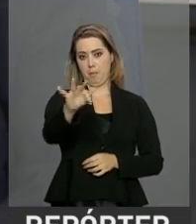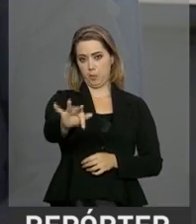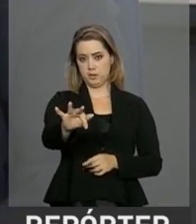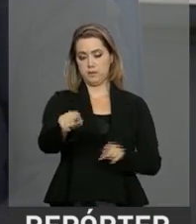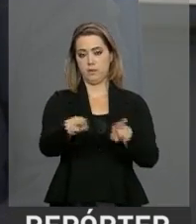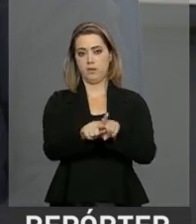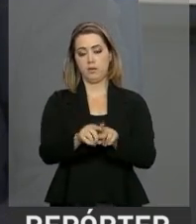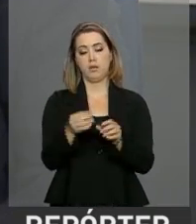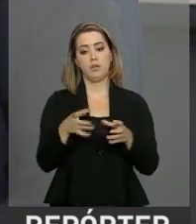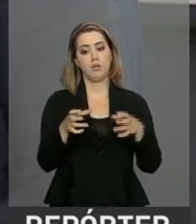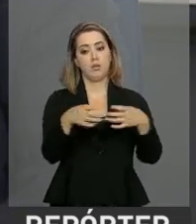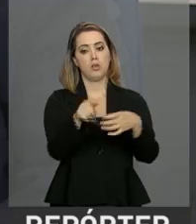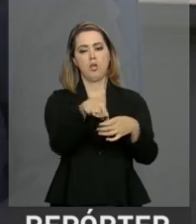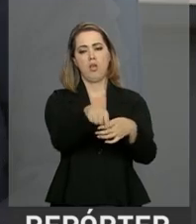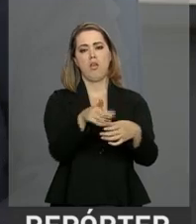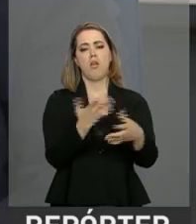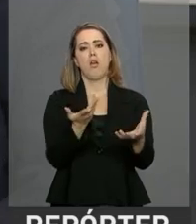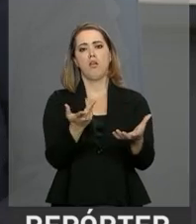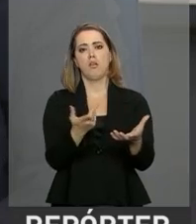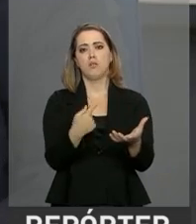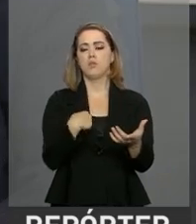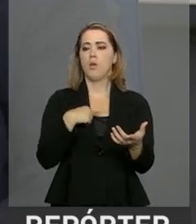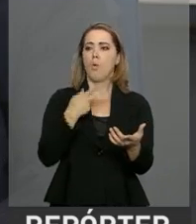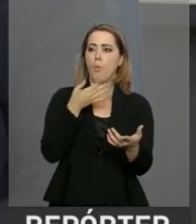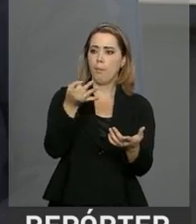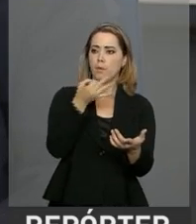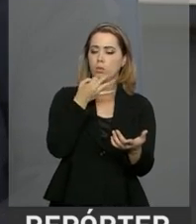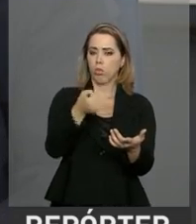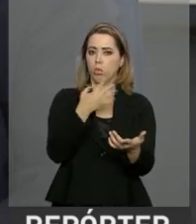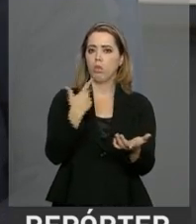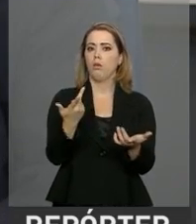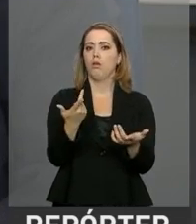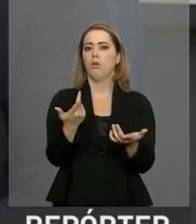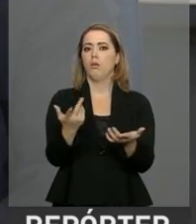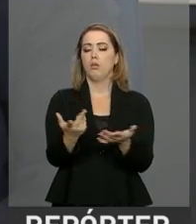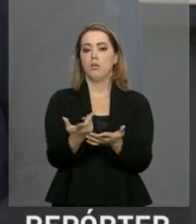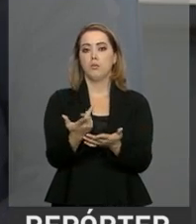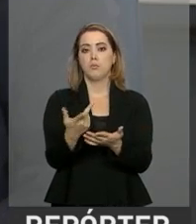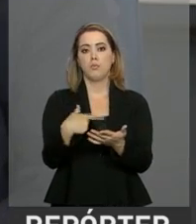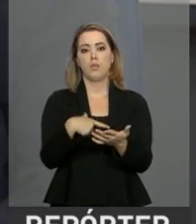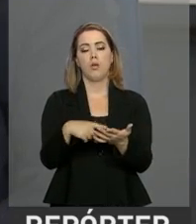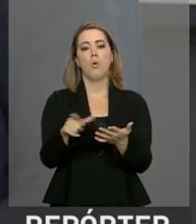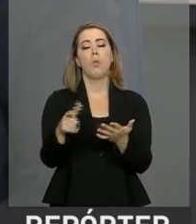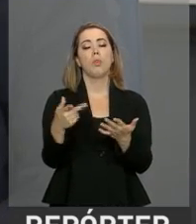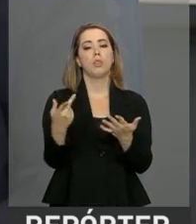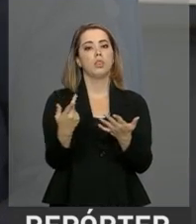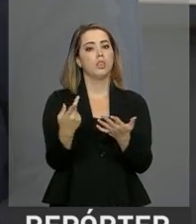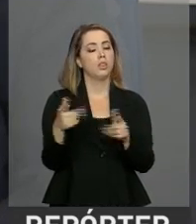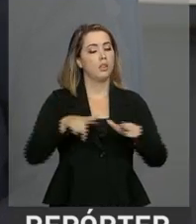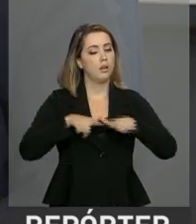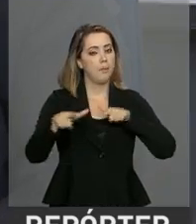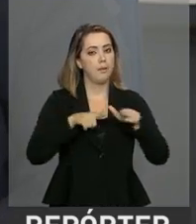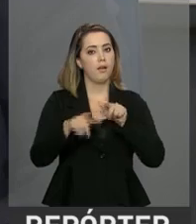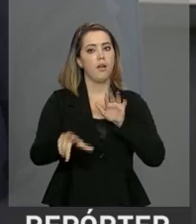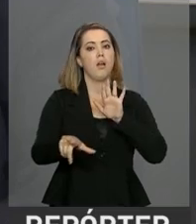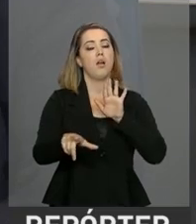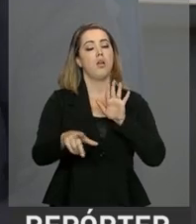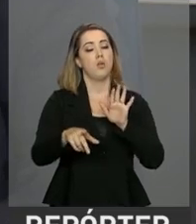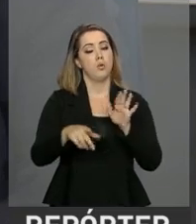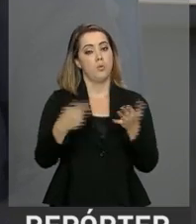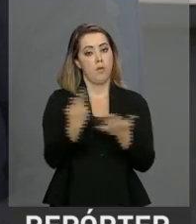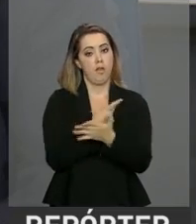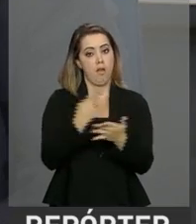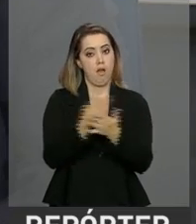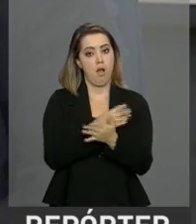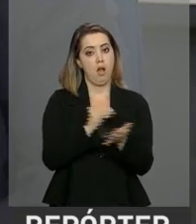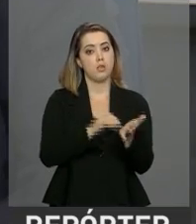Federal, descontentes com o que, segundo eles, seria ilegalidades praticadas para obstrução